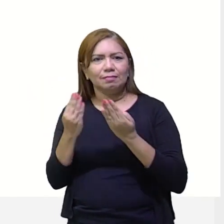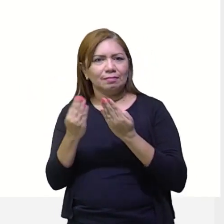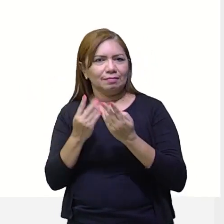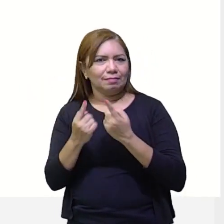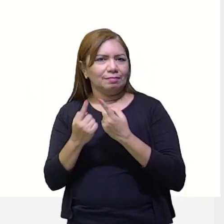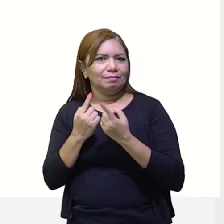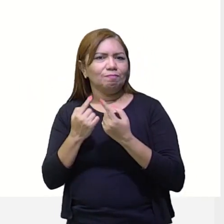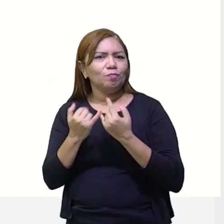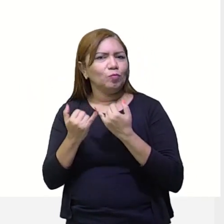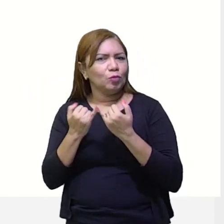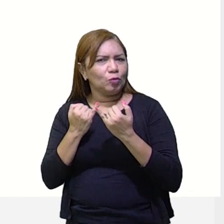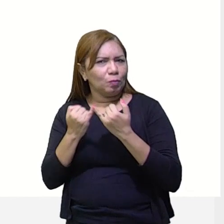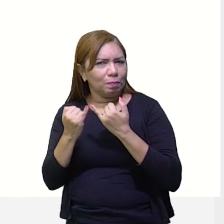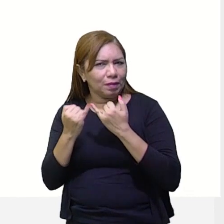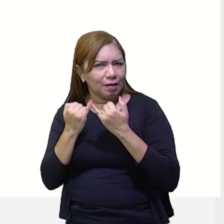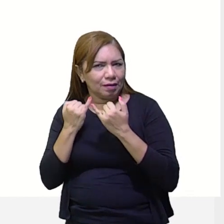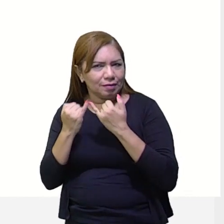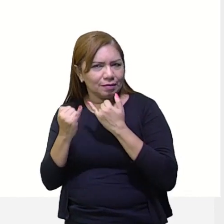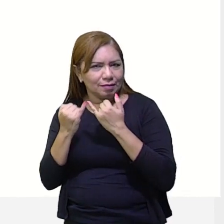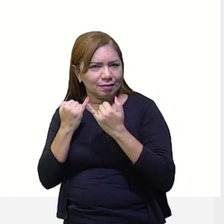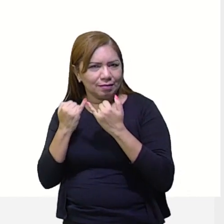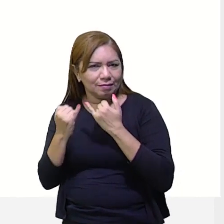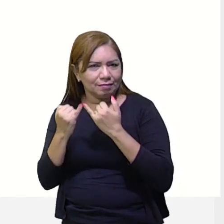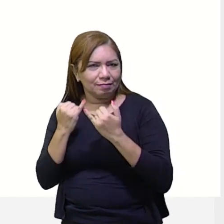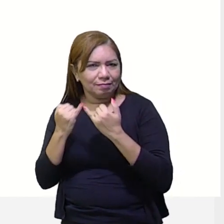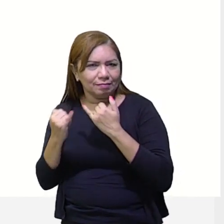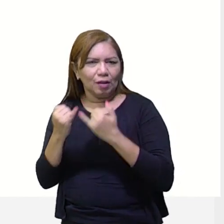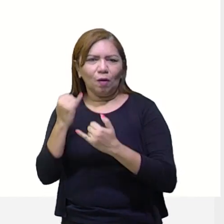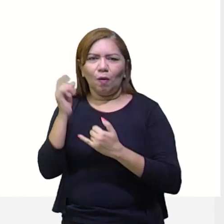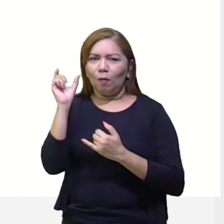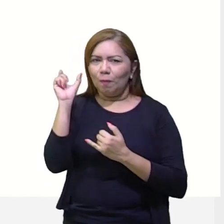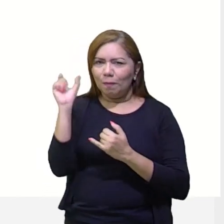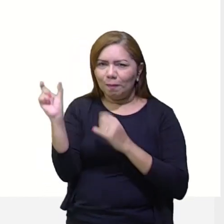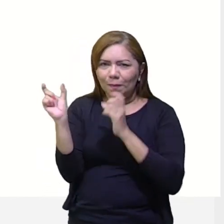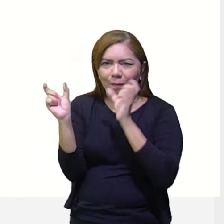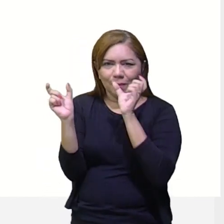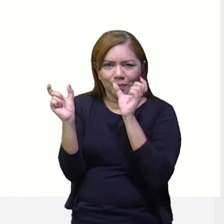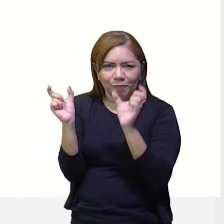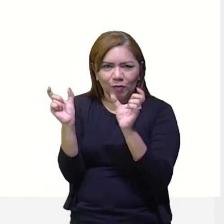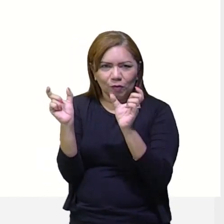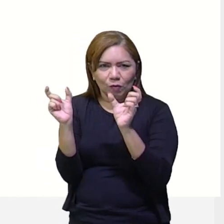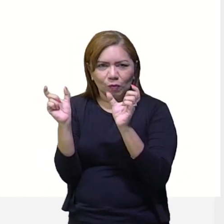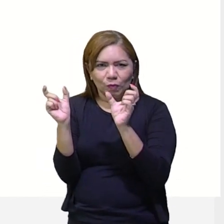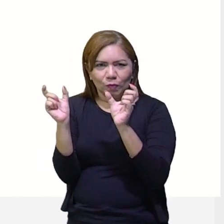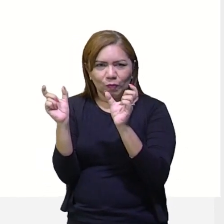o dividendo é igual ao divisor